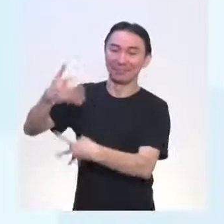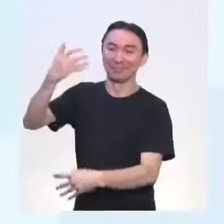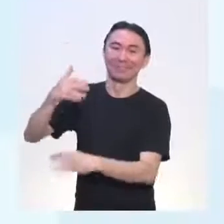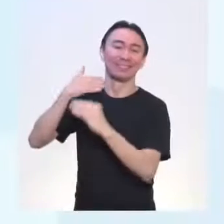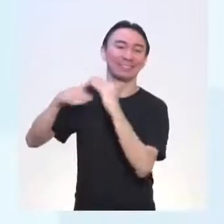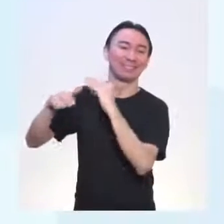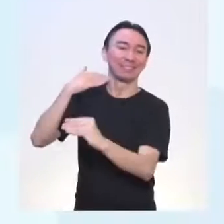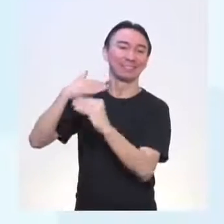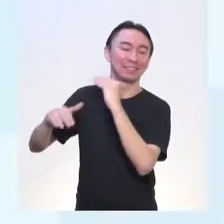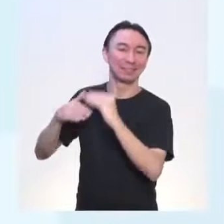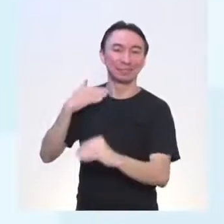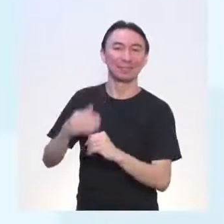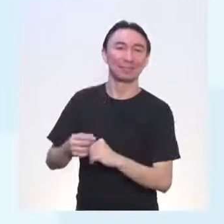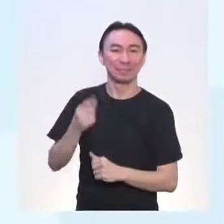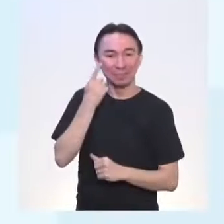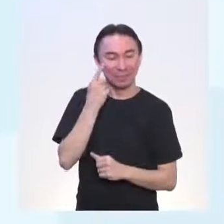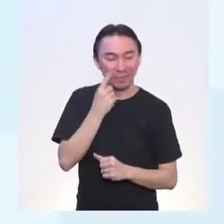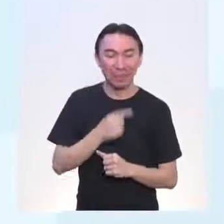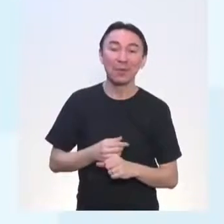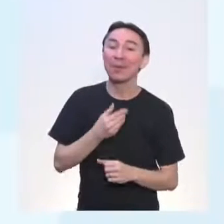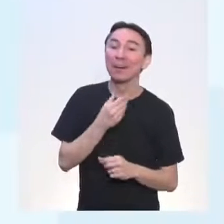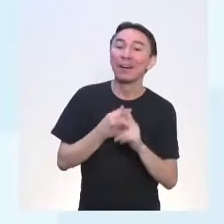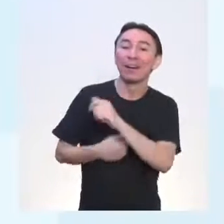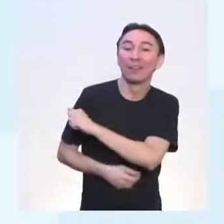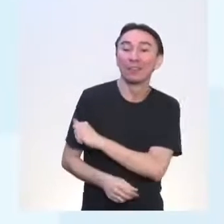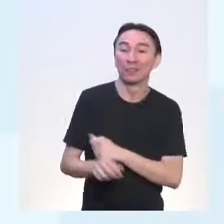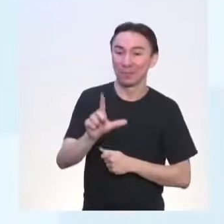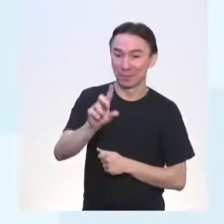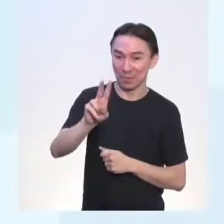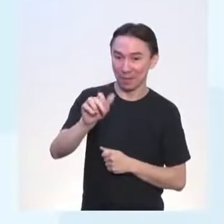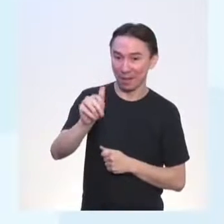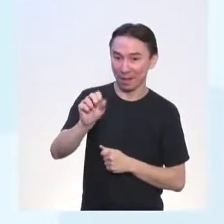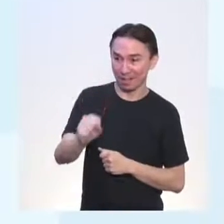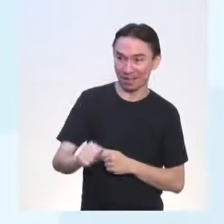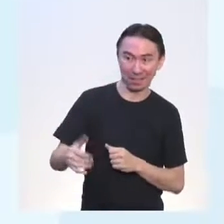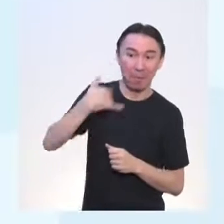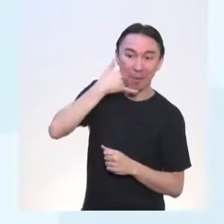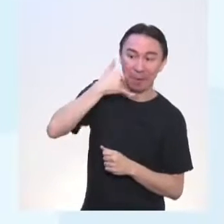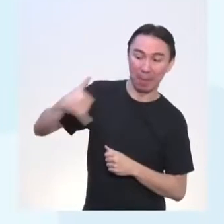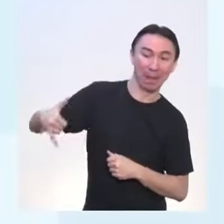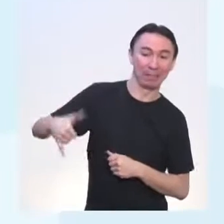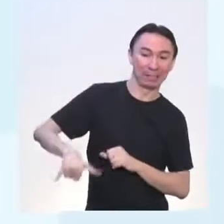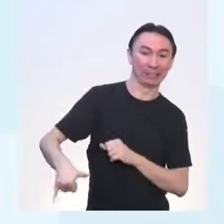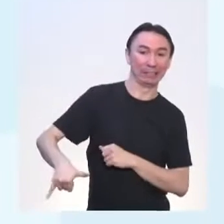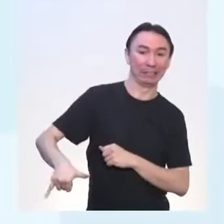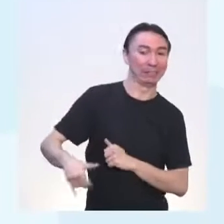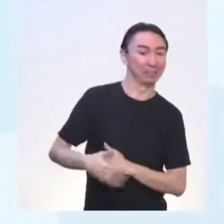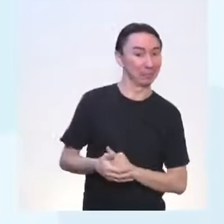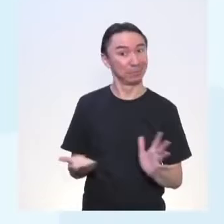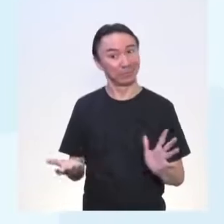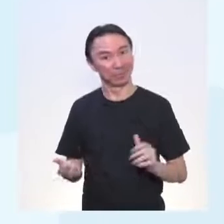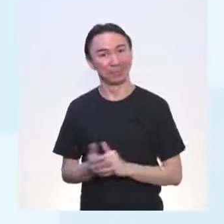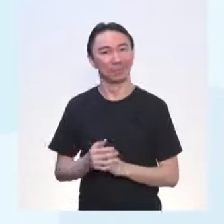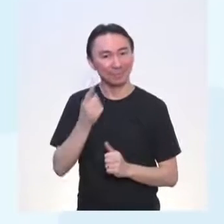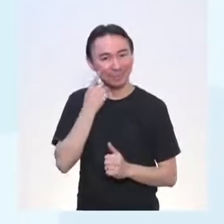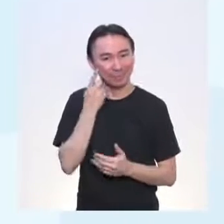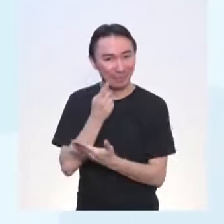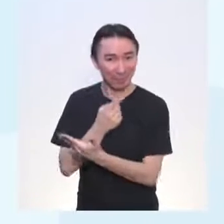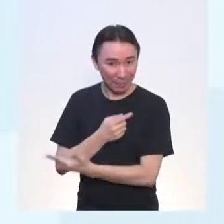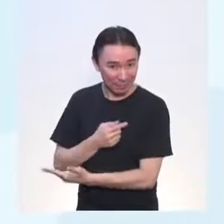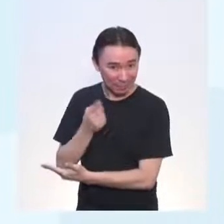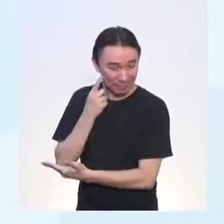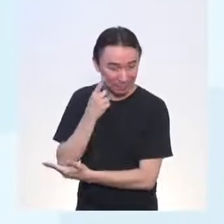É o Lucas que está ligando já para nós. Ó, a alavanca é uma máquina simples, conforme vimos anteriormente